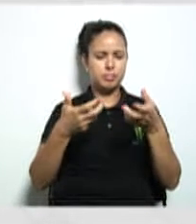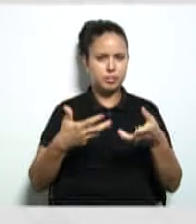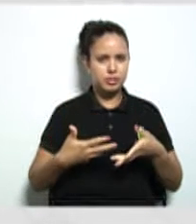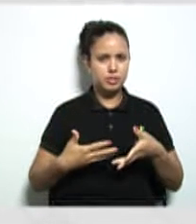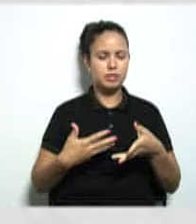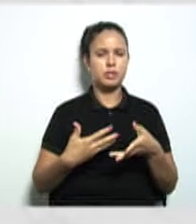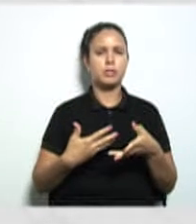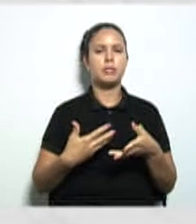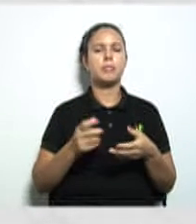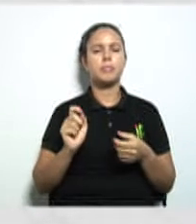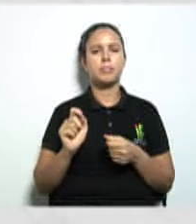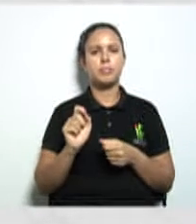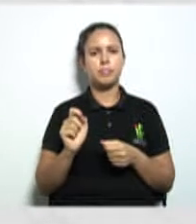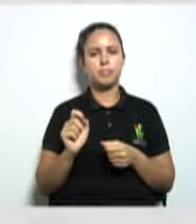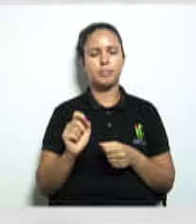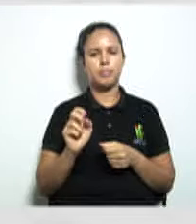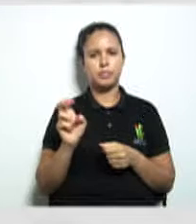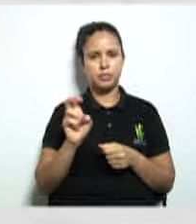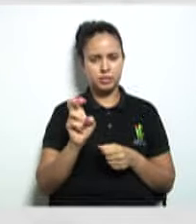quinto